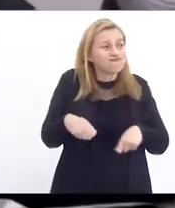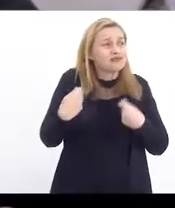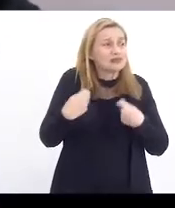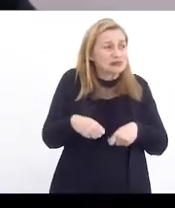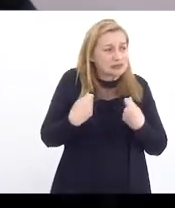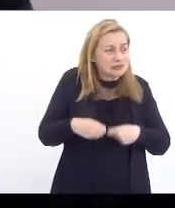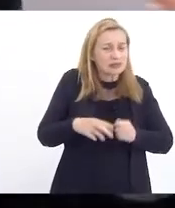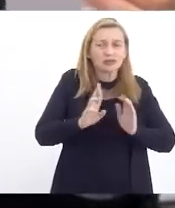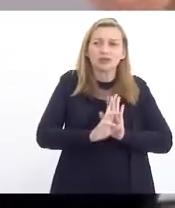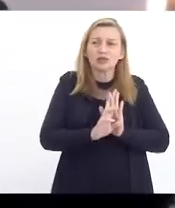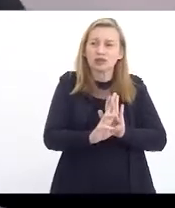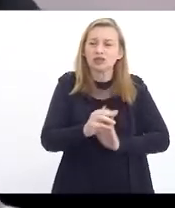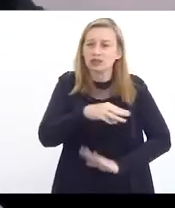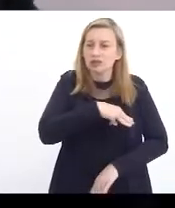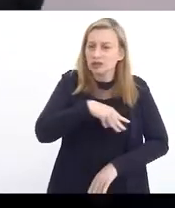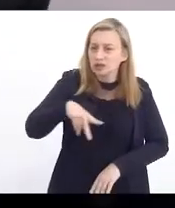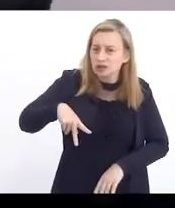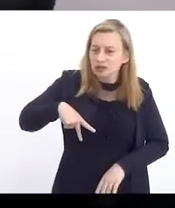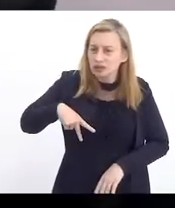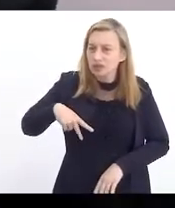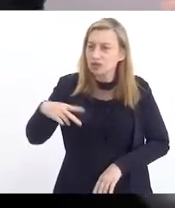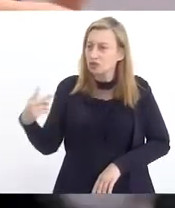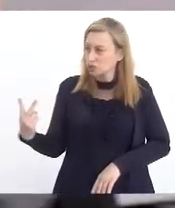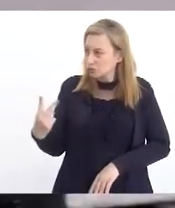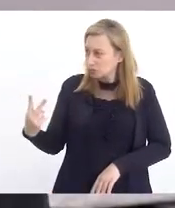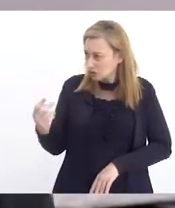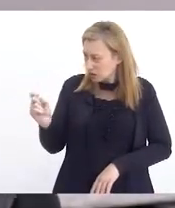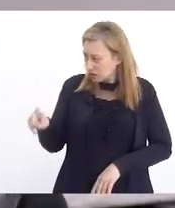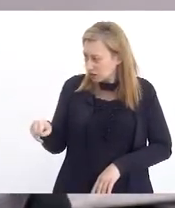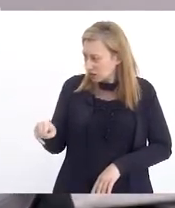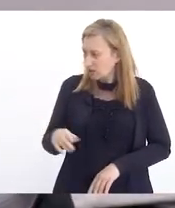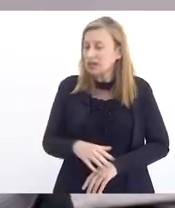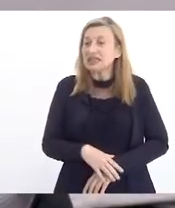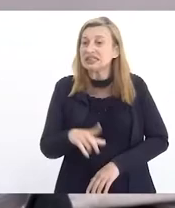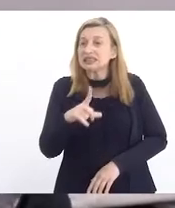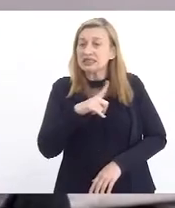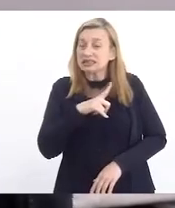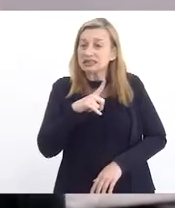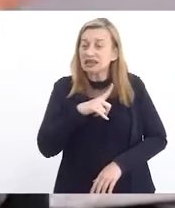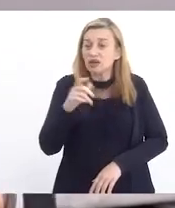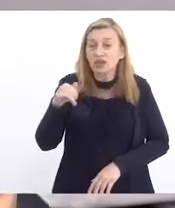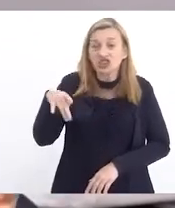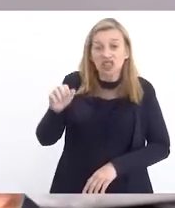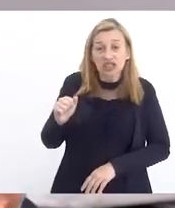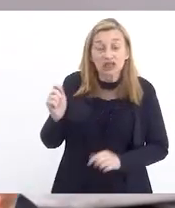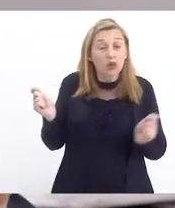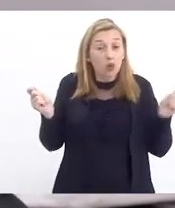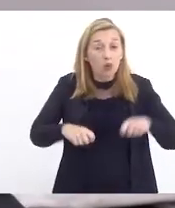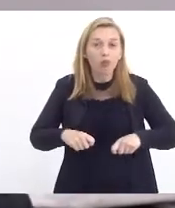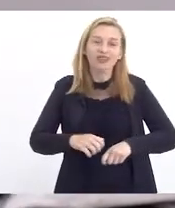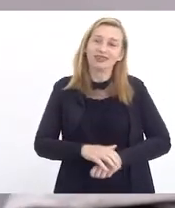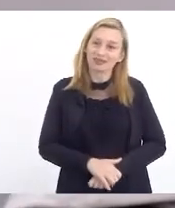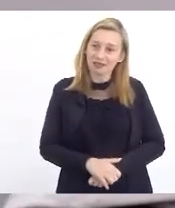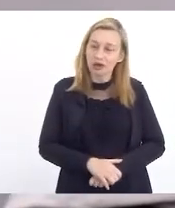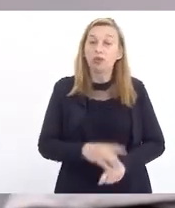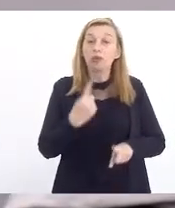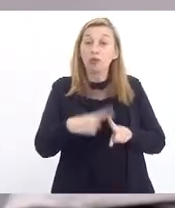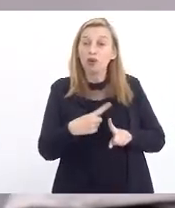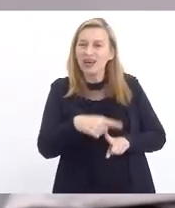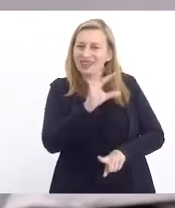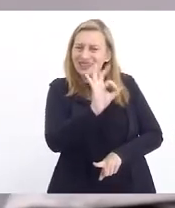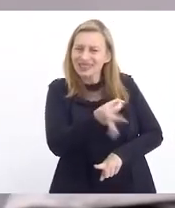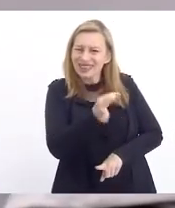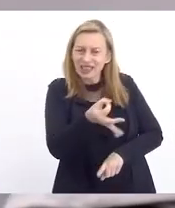senhor representante do Ministério Público, ambos, né, ter uma Genersa competente, porque exatamente